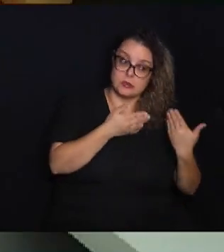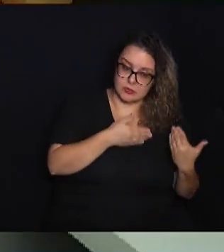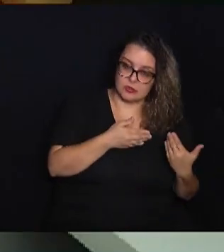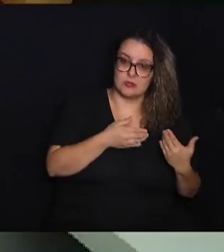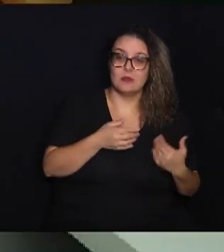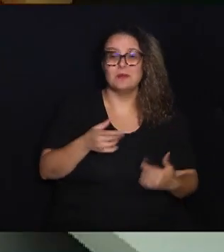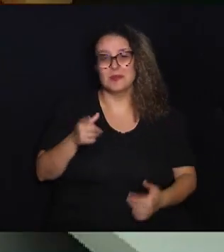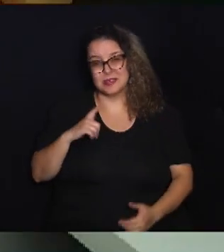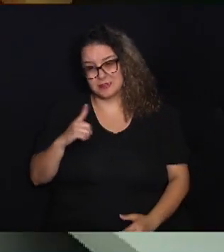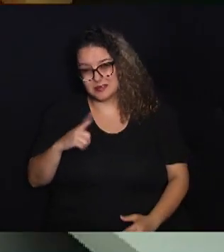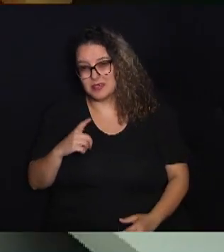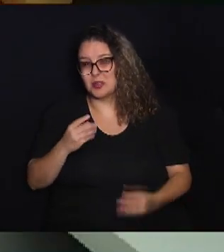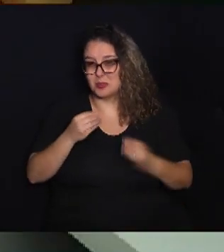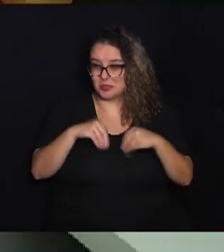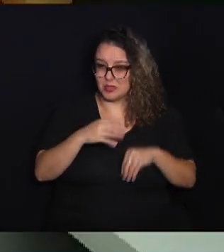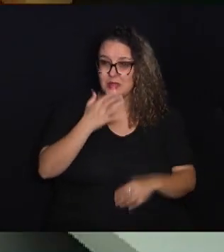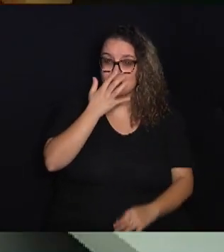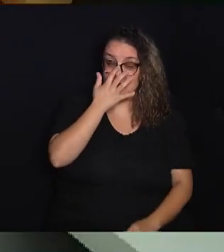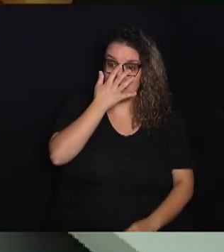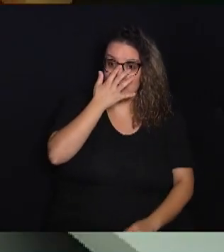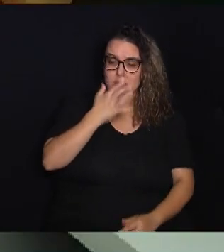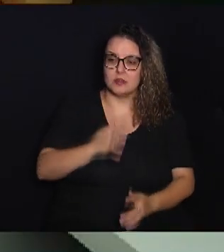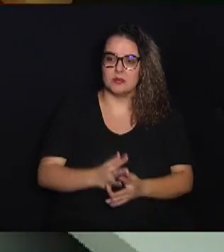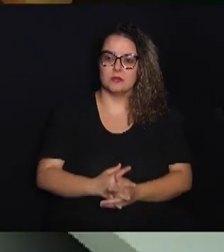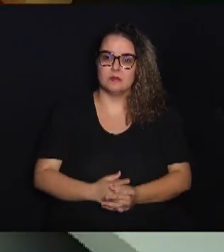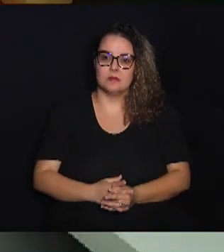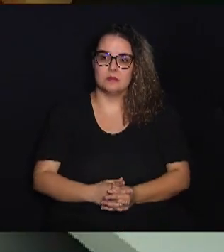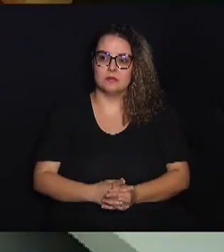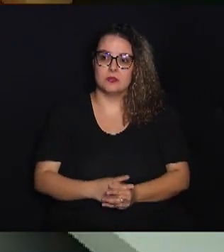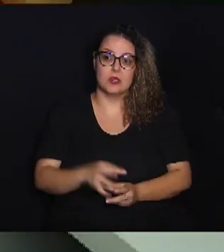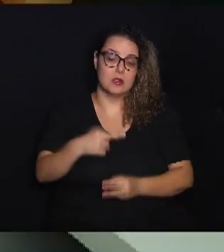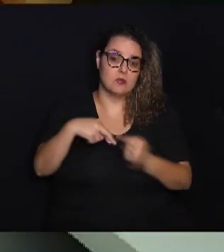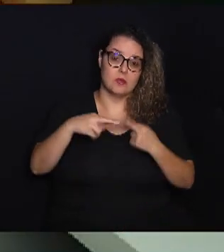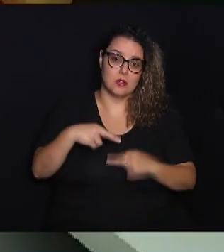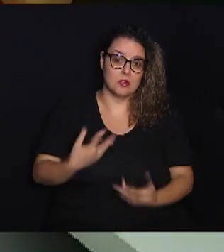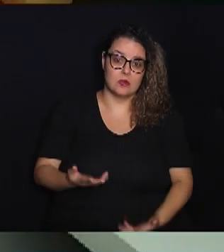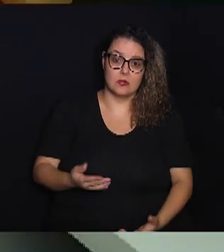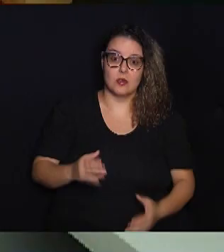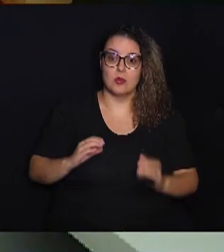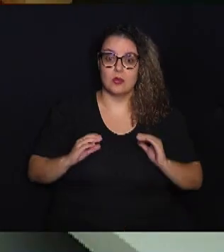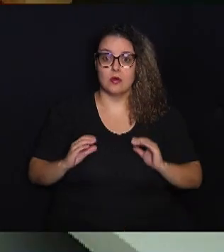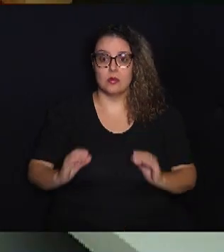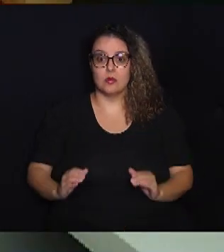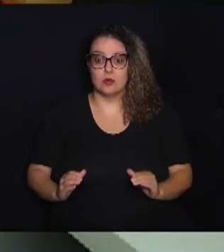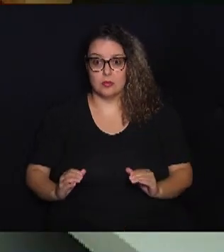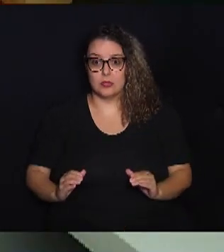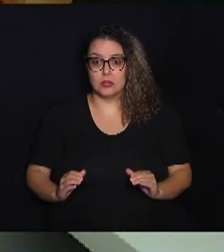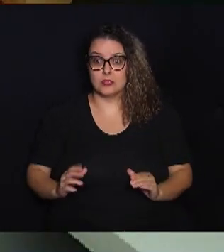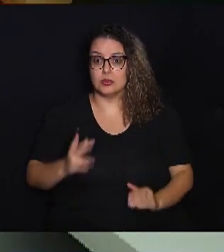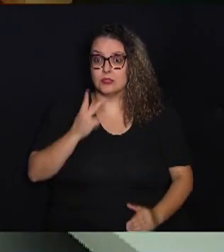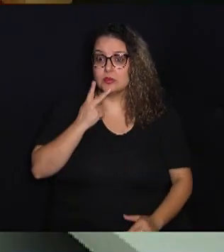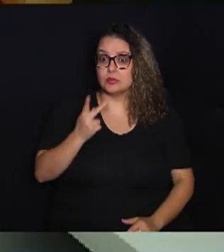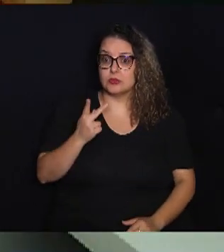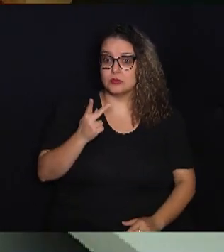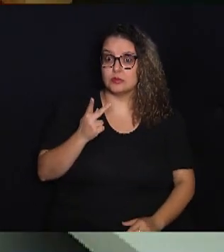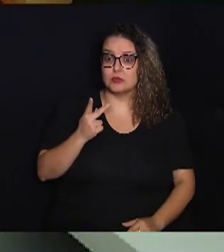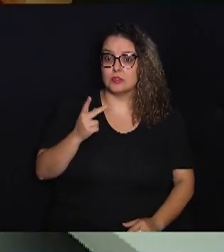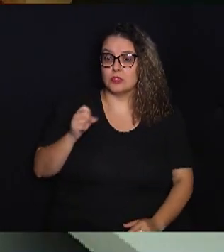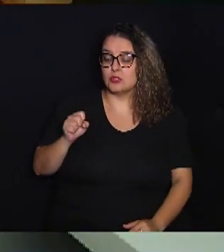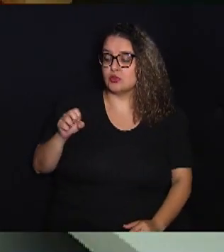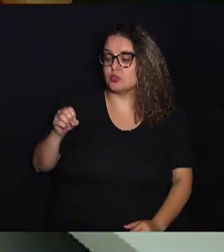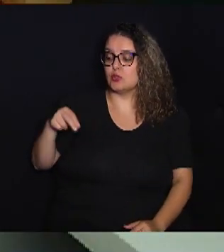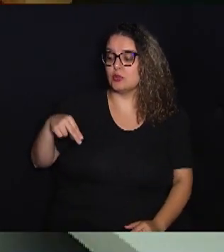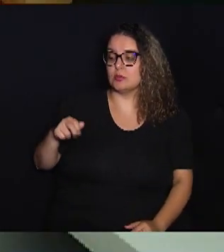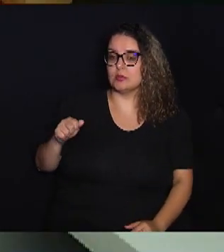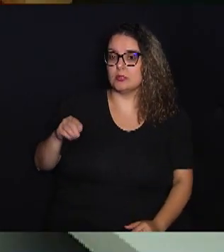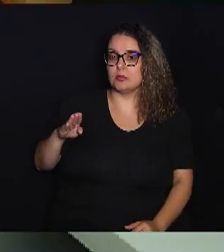assim, e ela está associada, por exemplo, entre outras coisas, aquele comportamento que a gente chama tipo sonambúlico, né? A pessoa começa